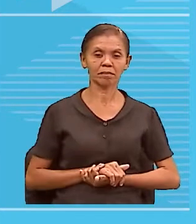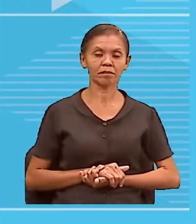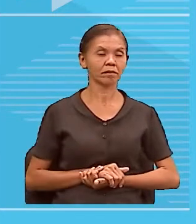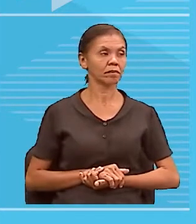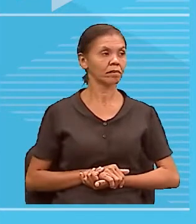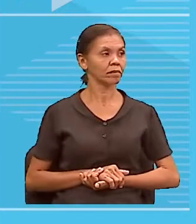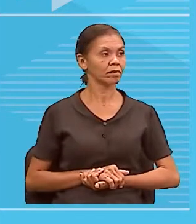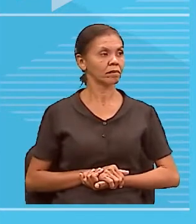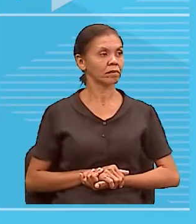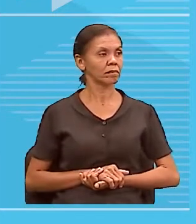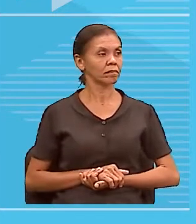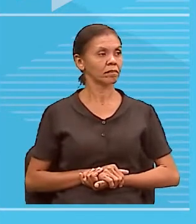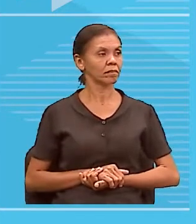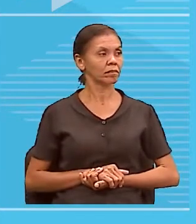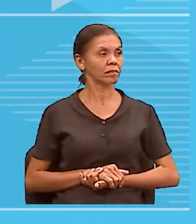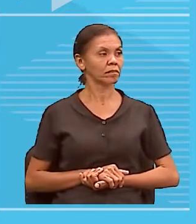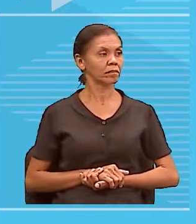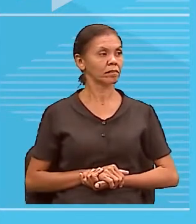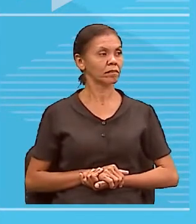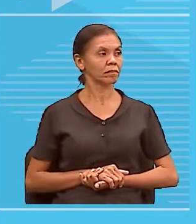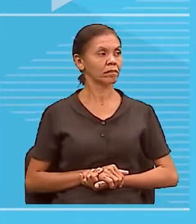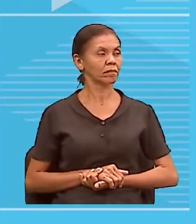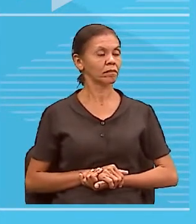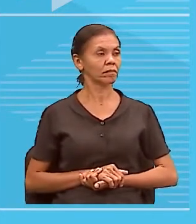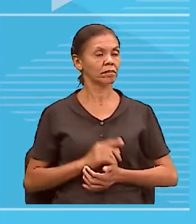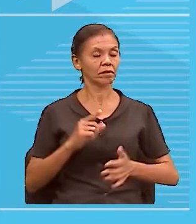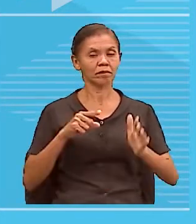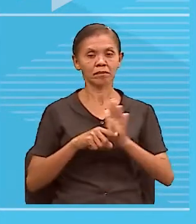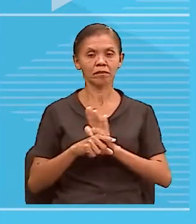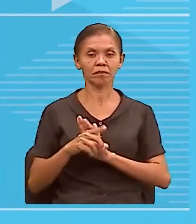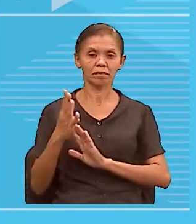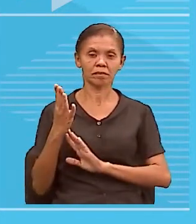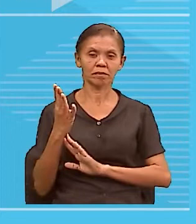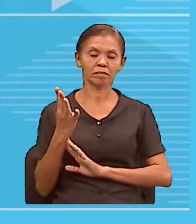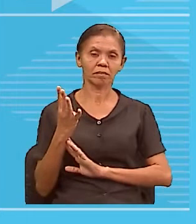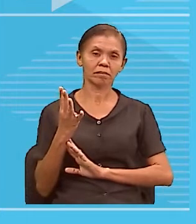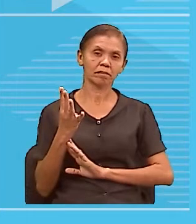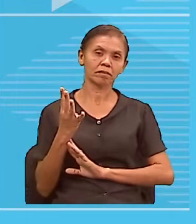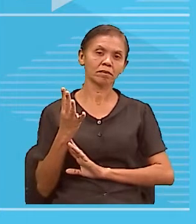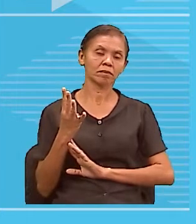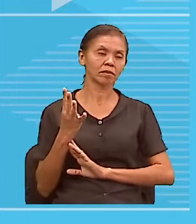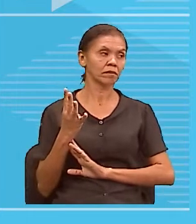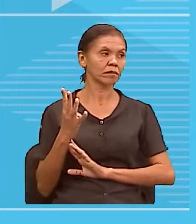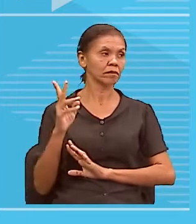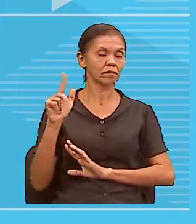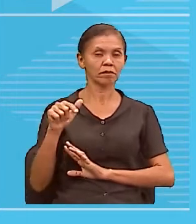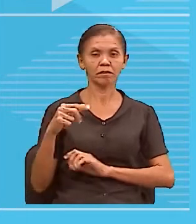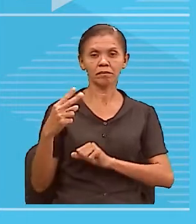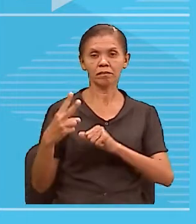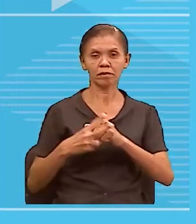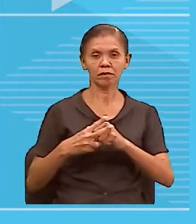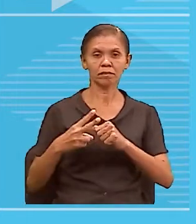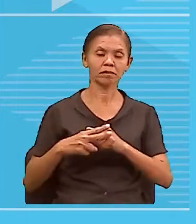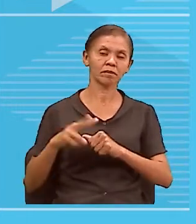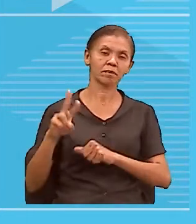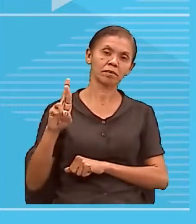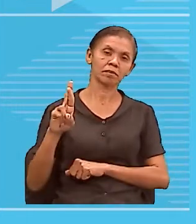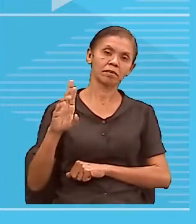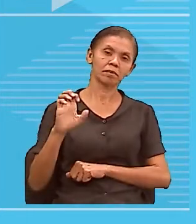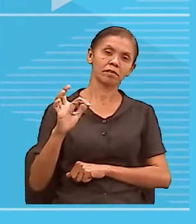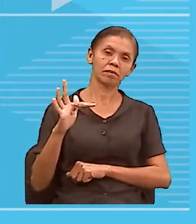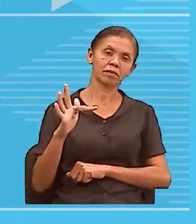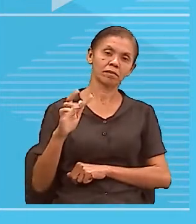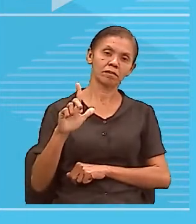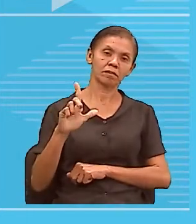Oi aqui é verbo reflexivo ó verbo reflexivo é imperativo